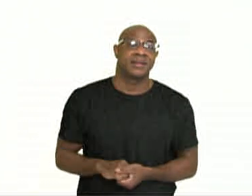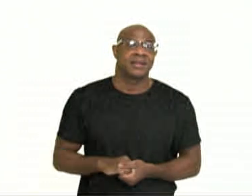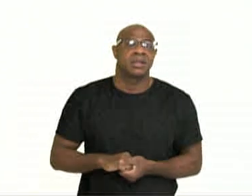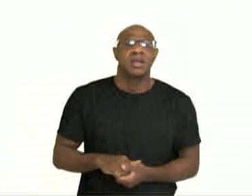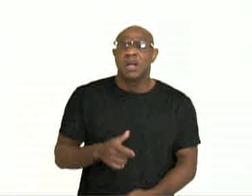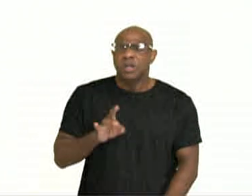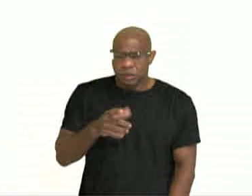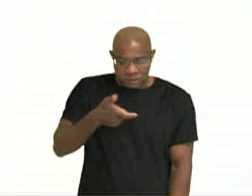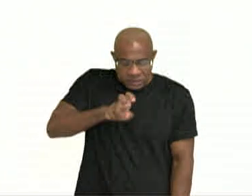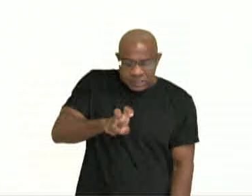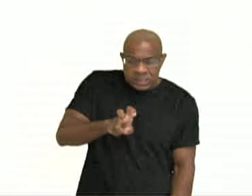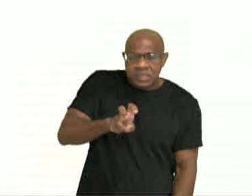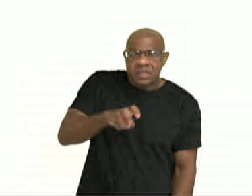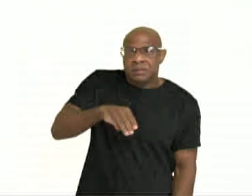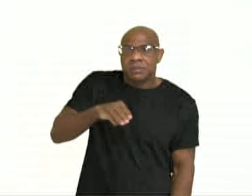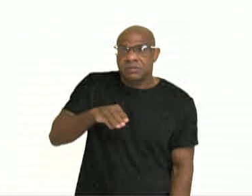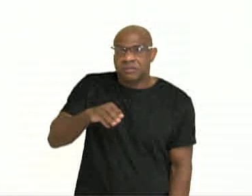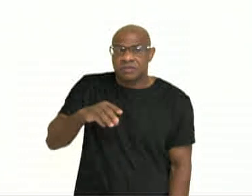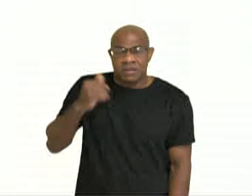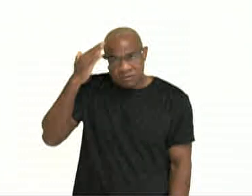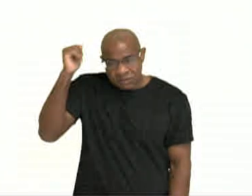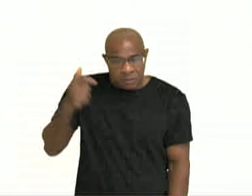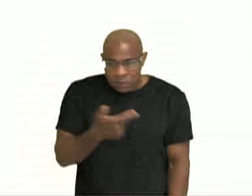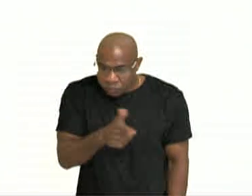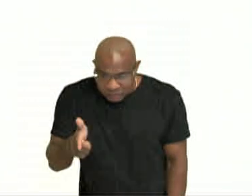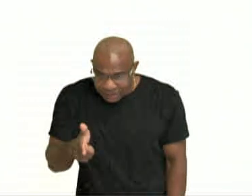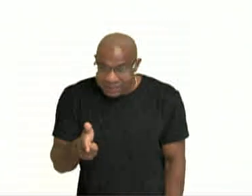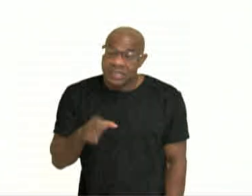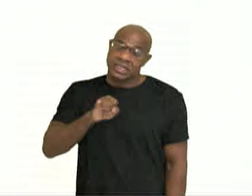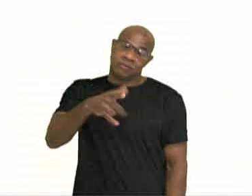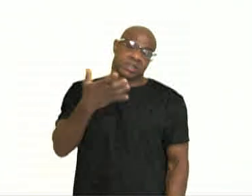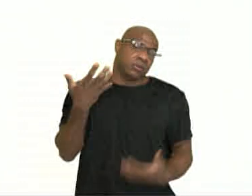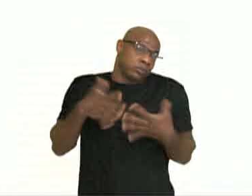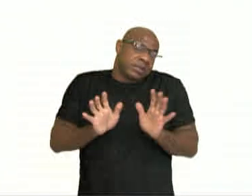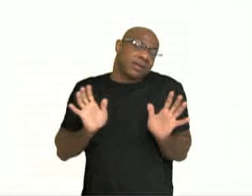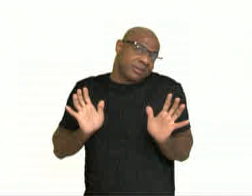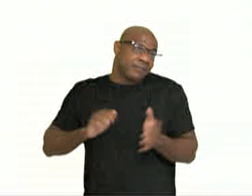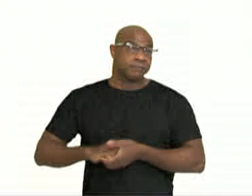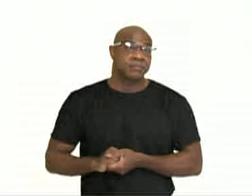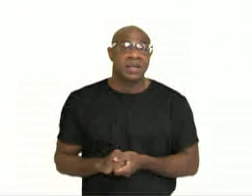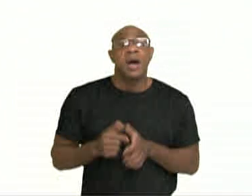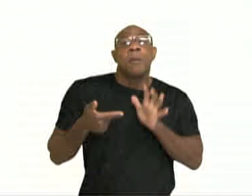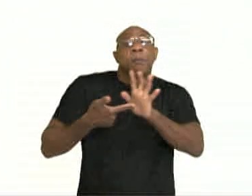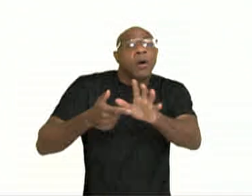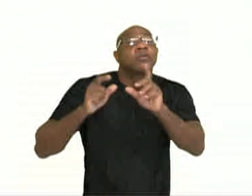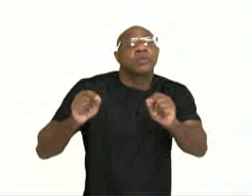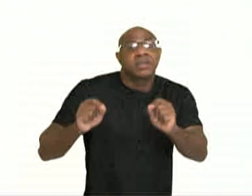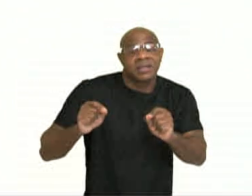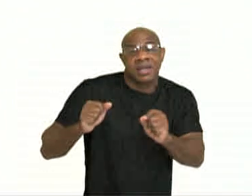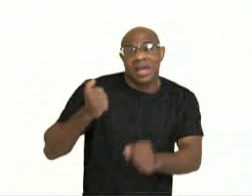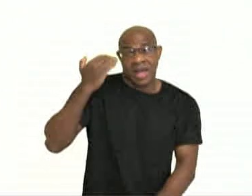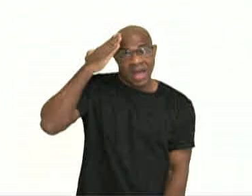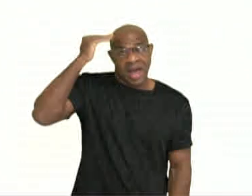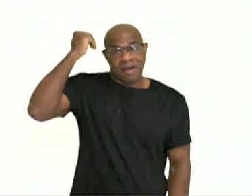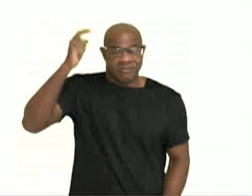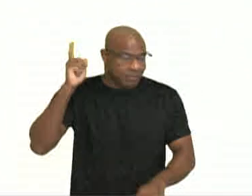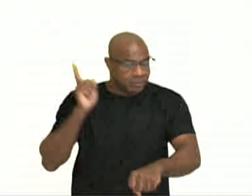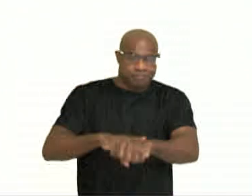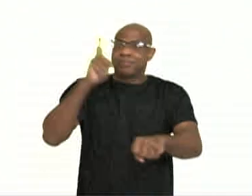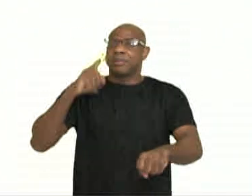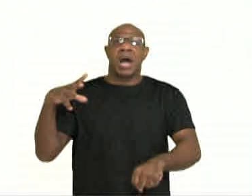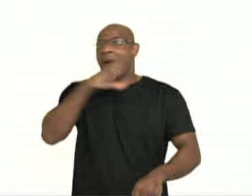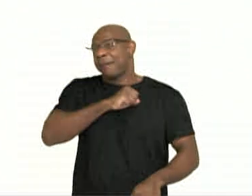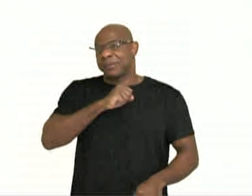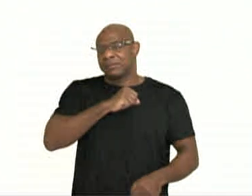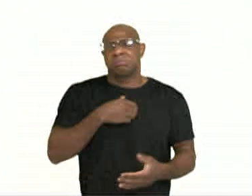15 minutos de fama quem não quer. Então, o que isso demonstra? Demonstra a fama instantânea, né?